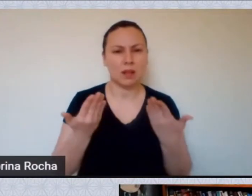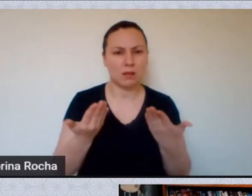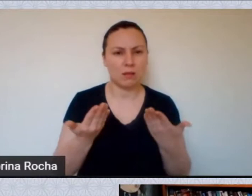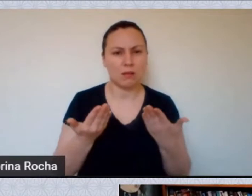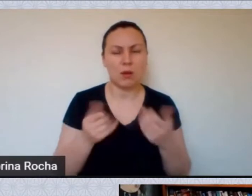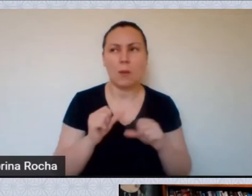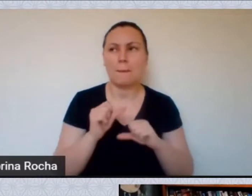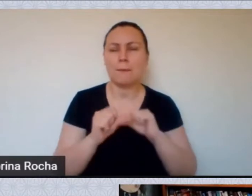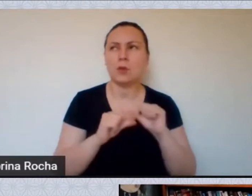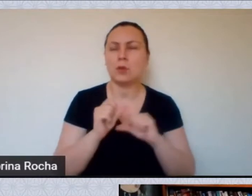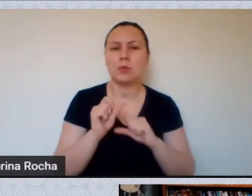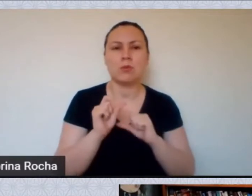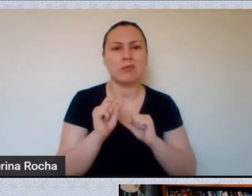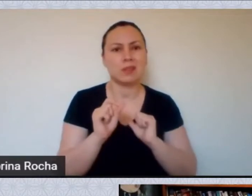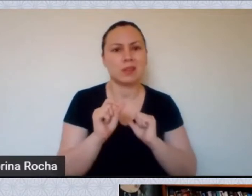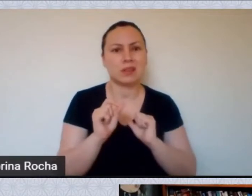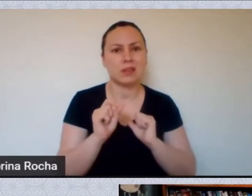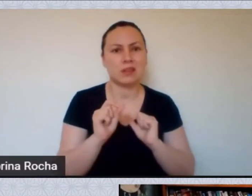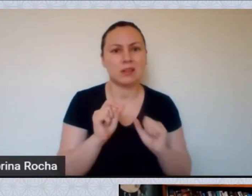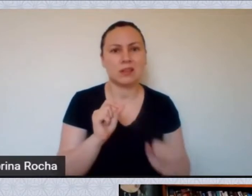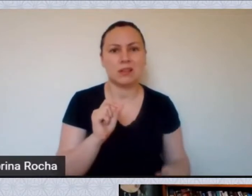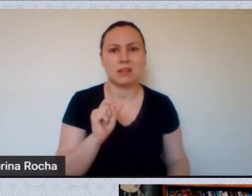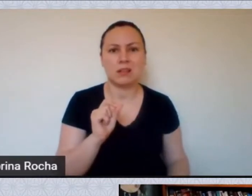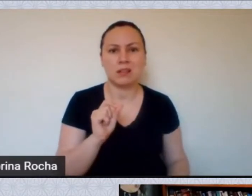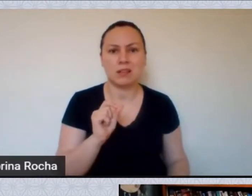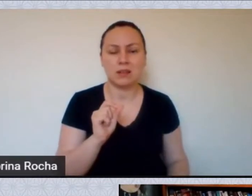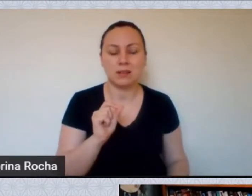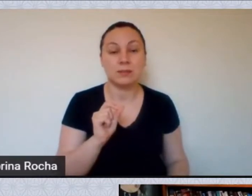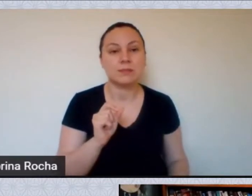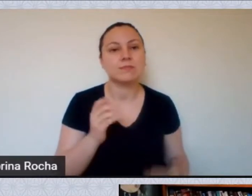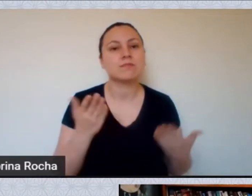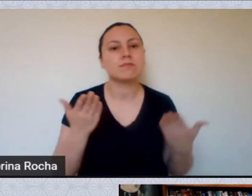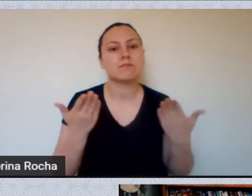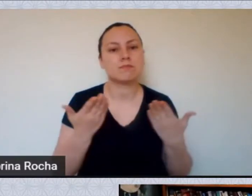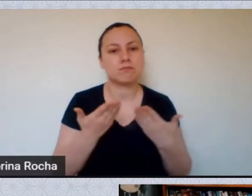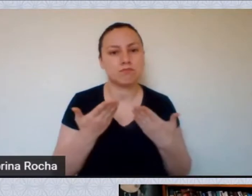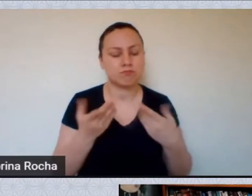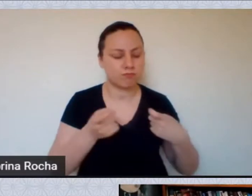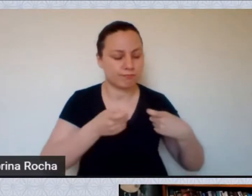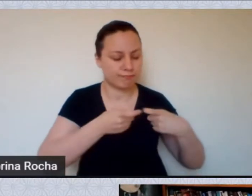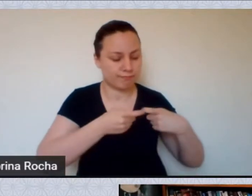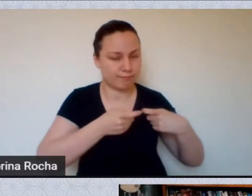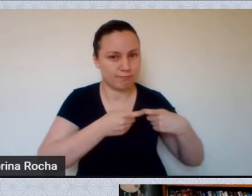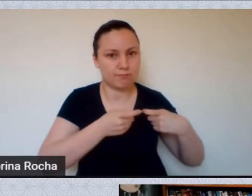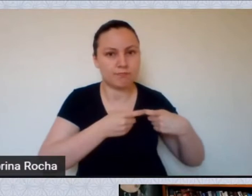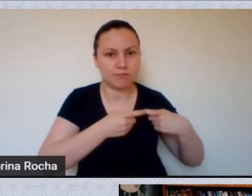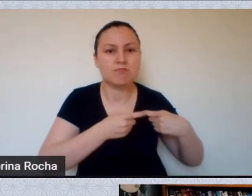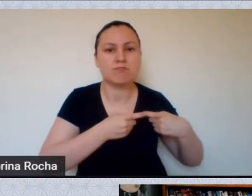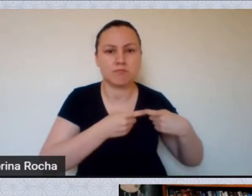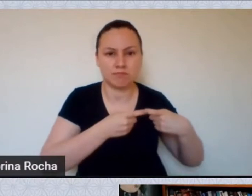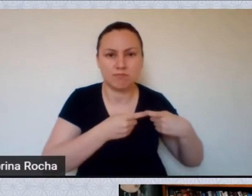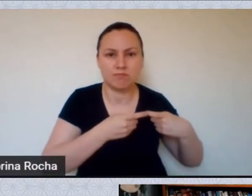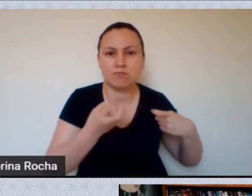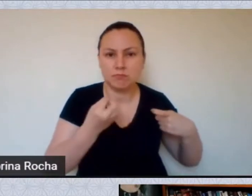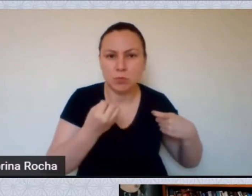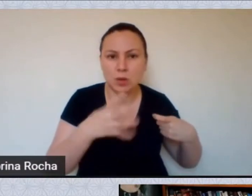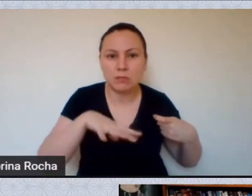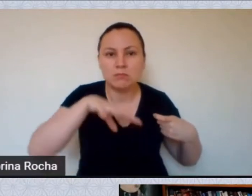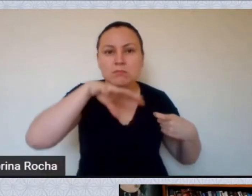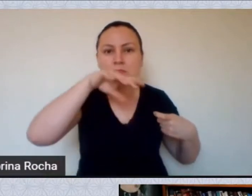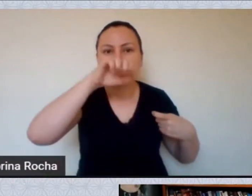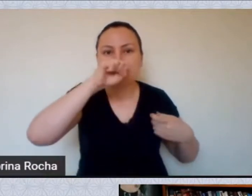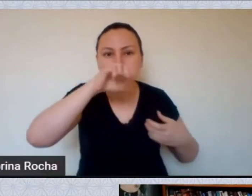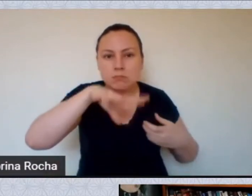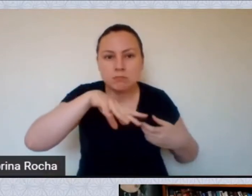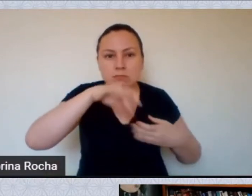né? Mudou que, obviamente, a gente tem uma medicina muito mais eficiente hoje, a gente tem respiradores, a gente tem